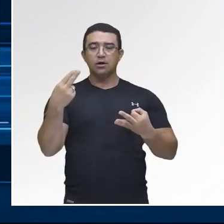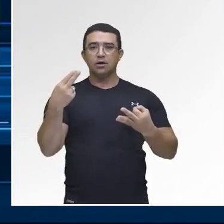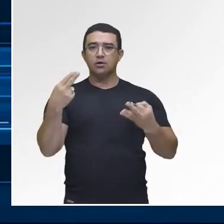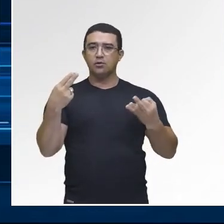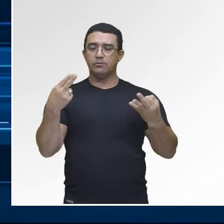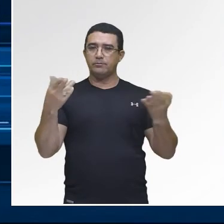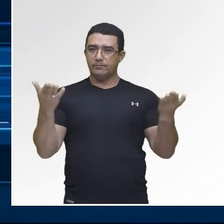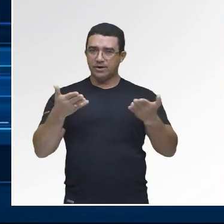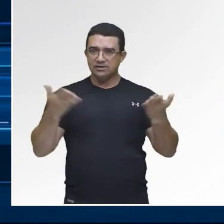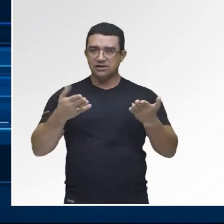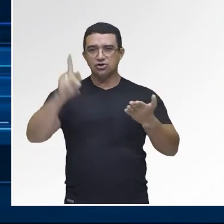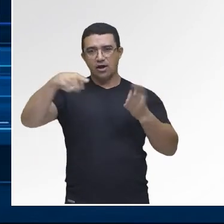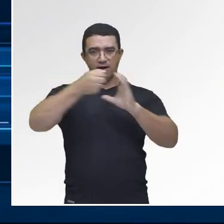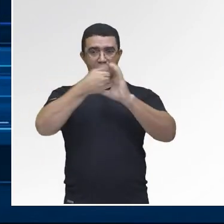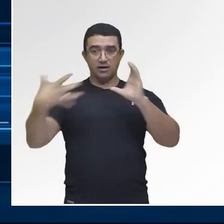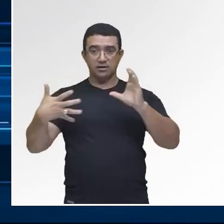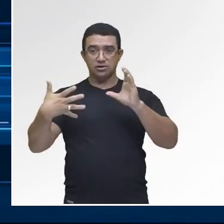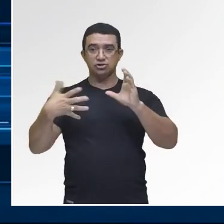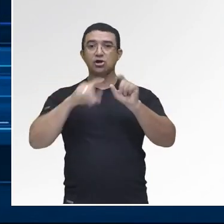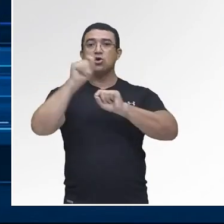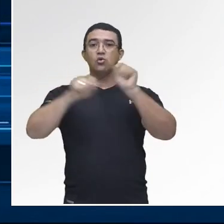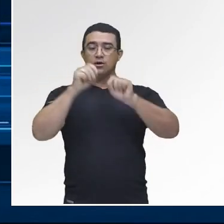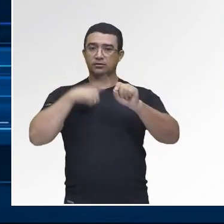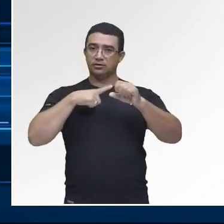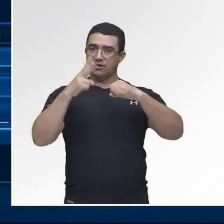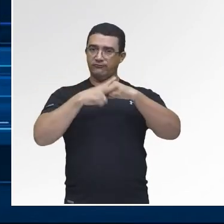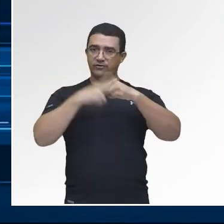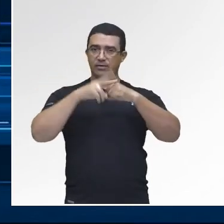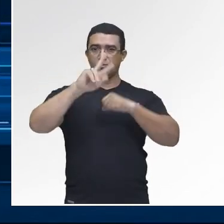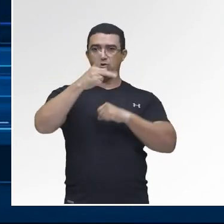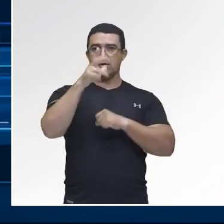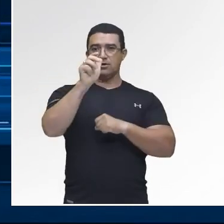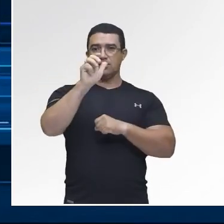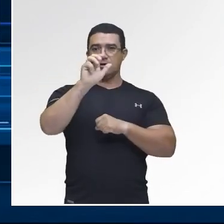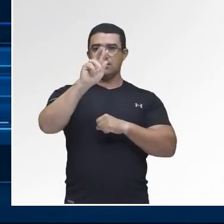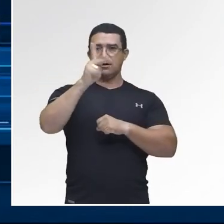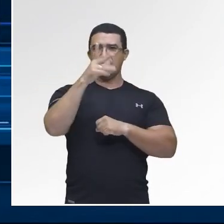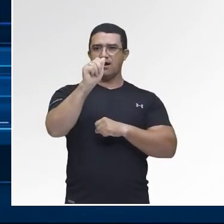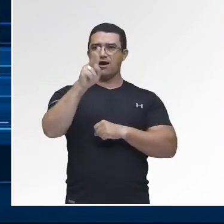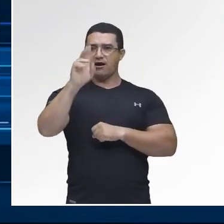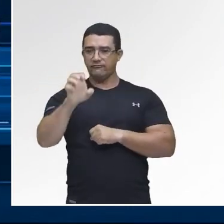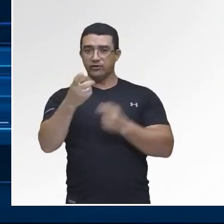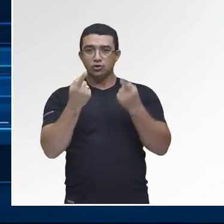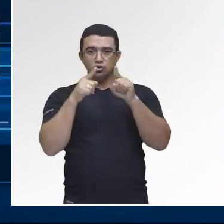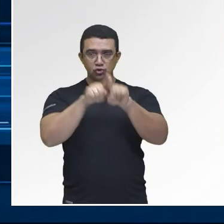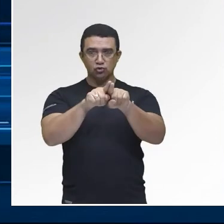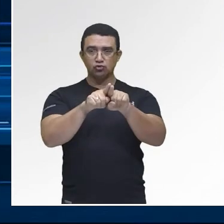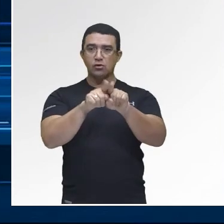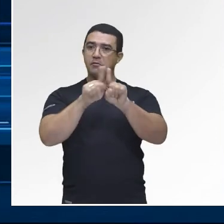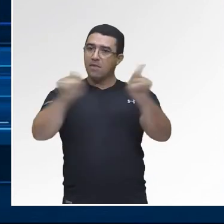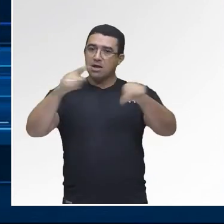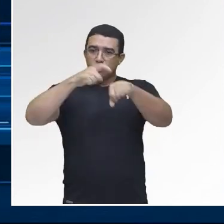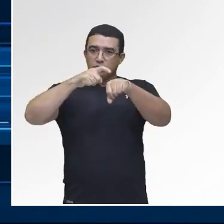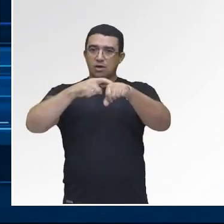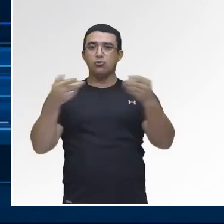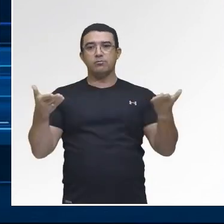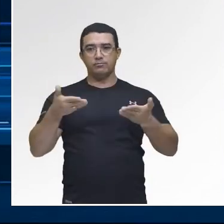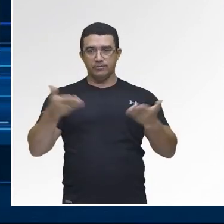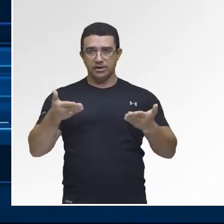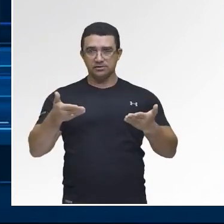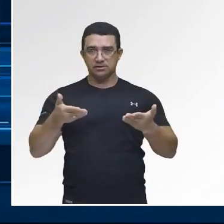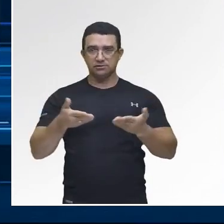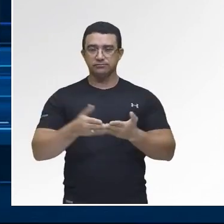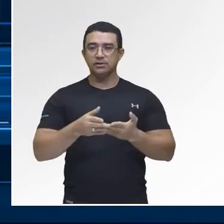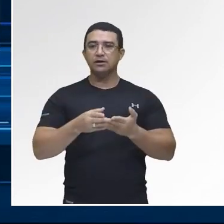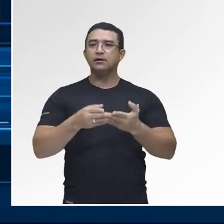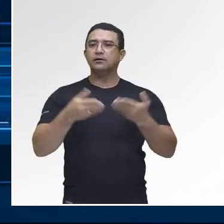é caracterizado pela presença do verbo have junto ali, só que ele vai estar no presente, tá? Então,